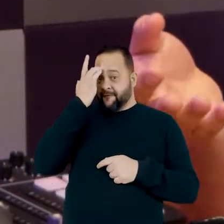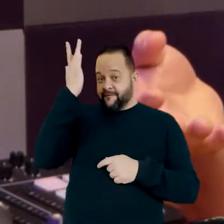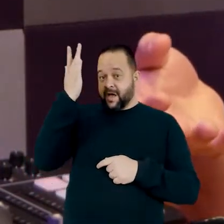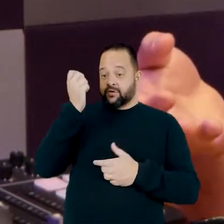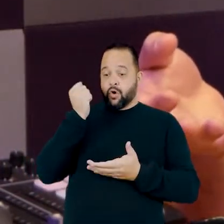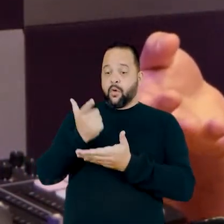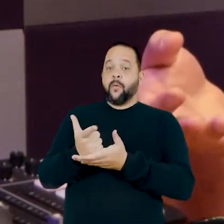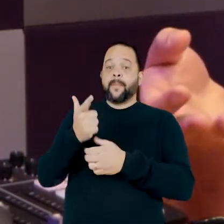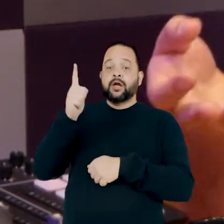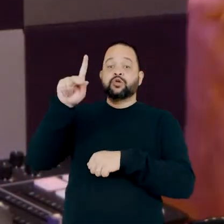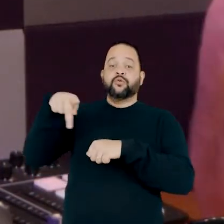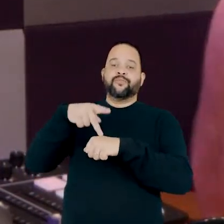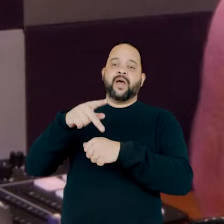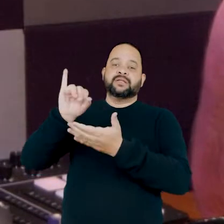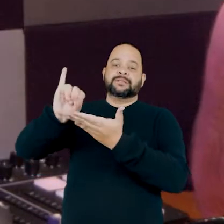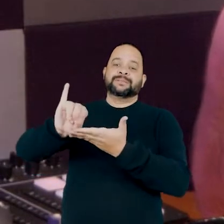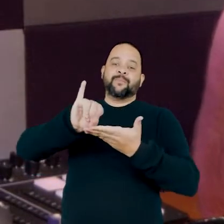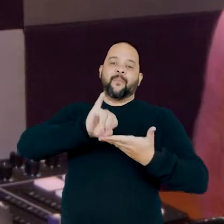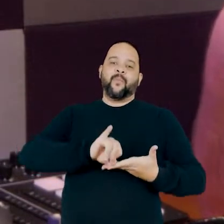um produto?